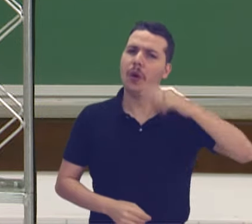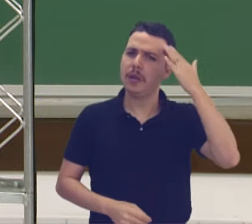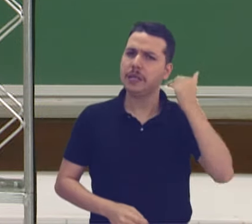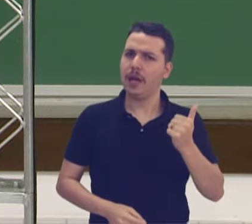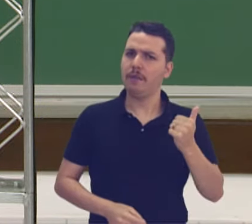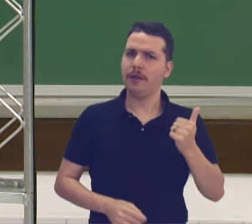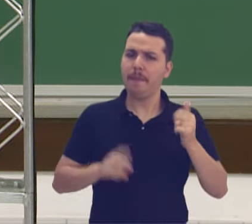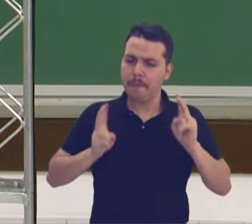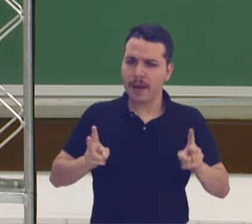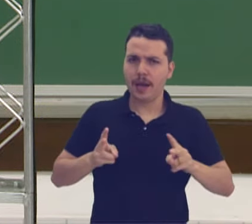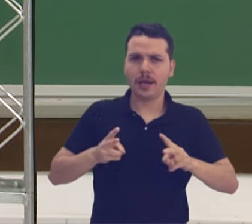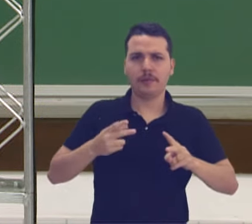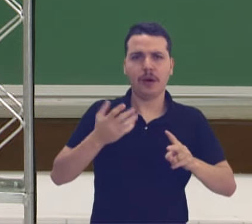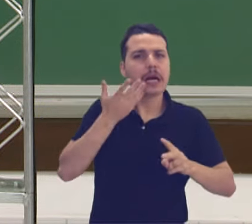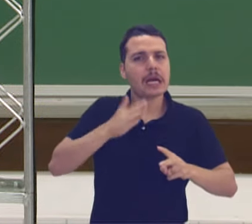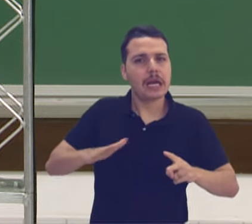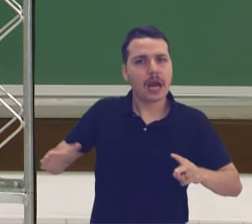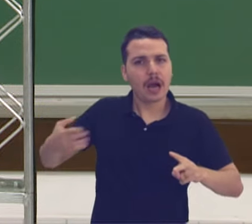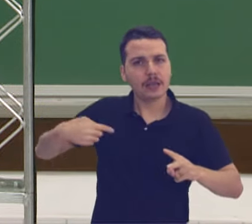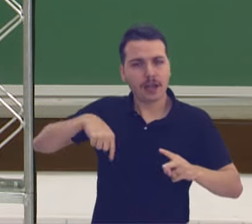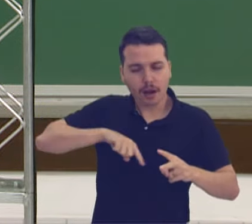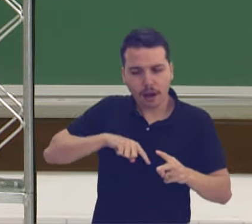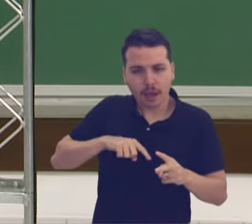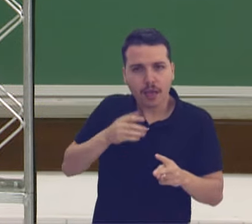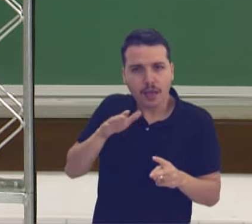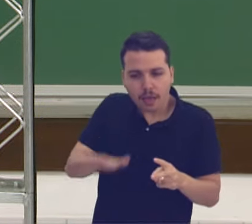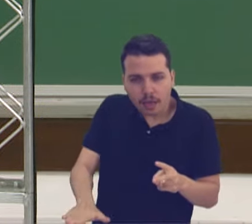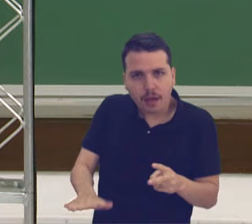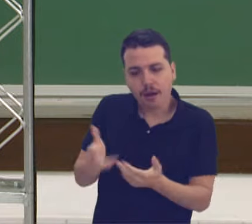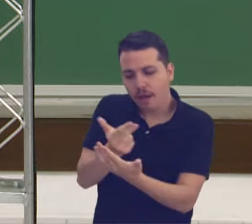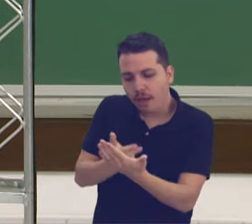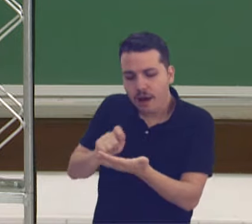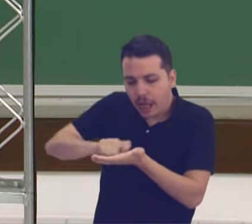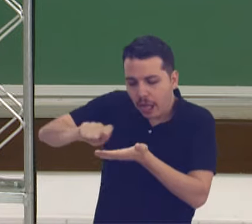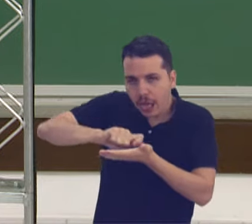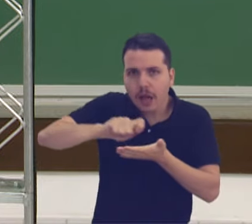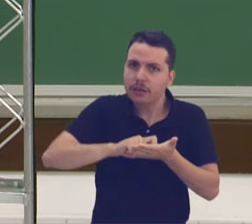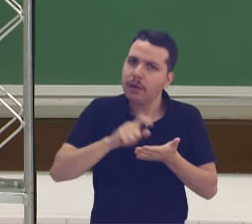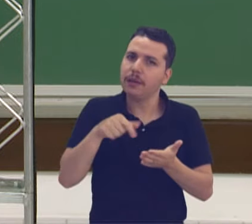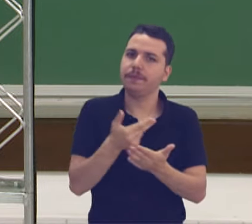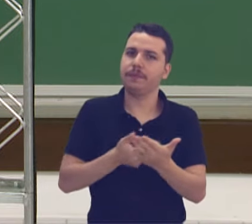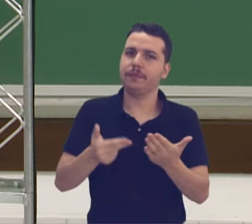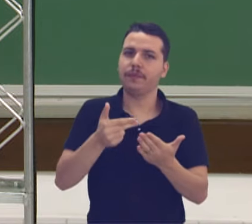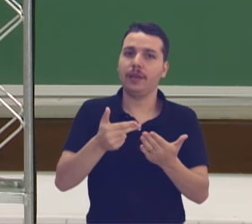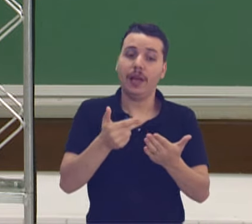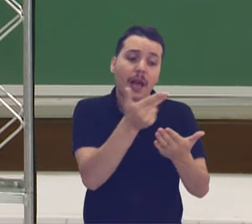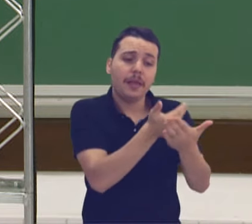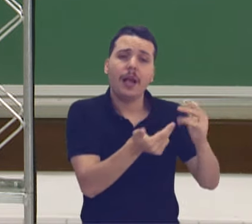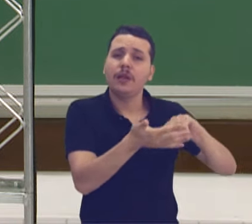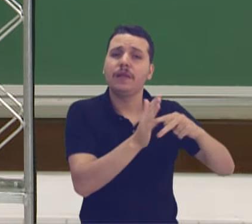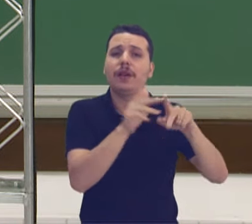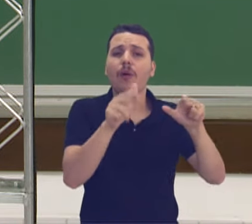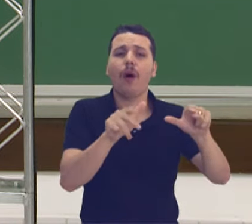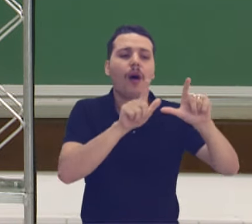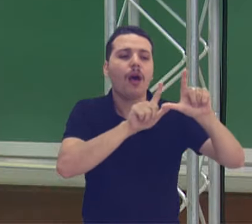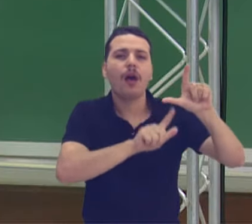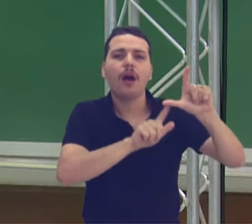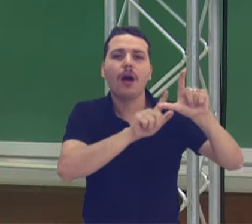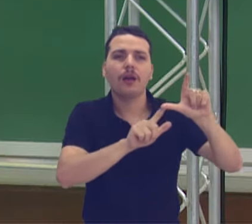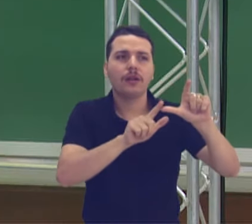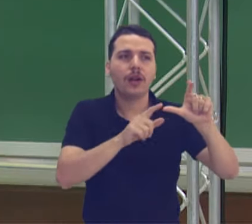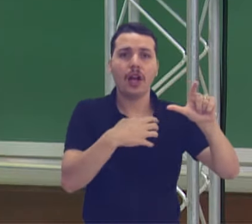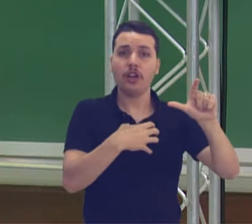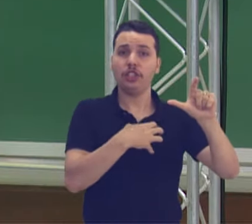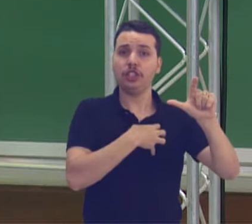mesmo quando a gente era pequena e rabiscou a gente começou a desenhar veja o desenho como se fosse uma letra certo você tem essa letra